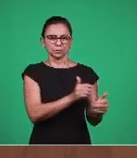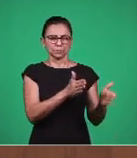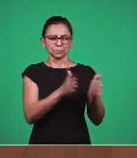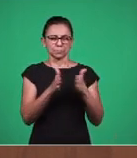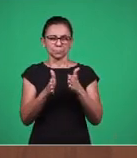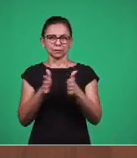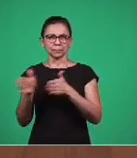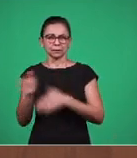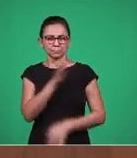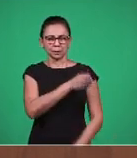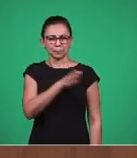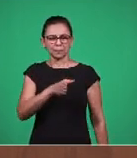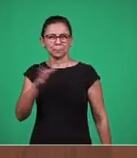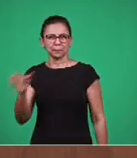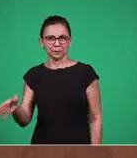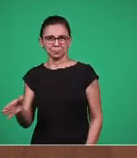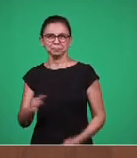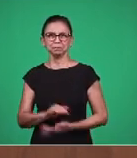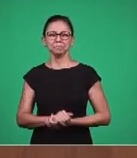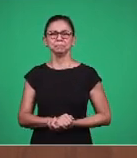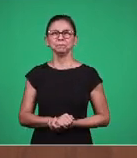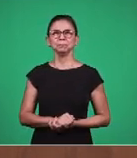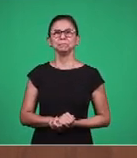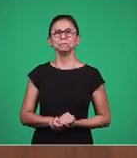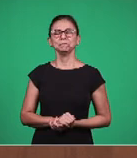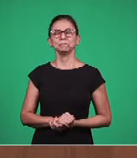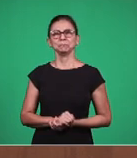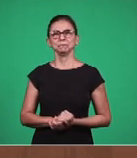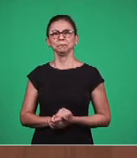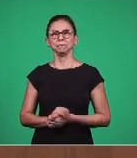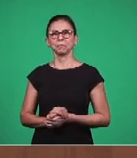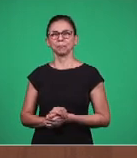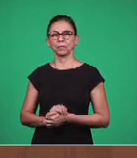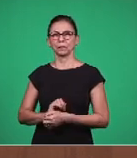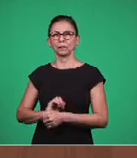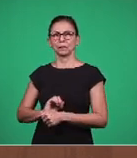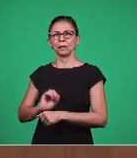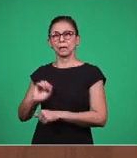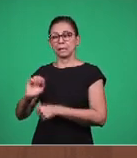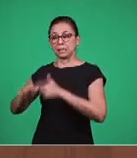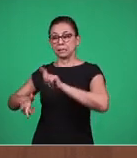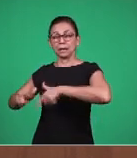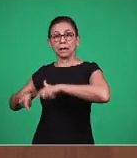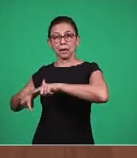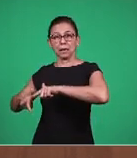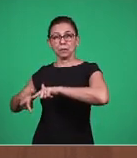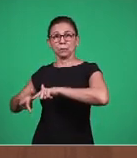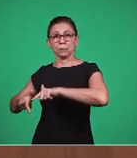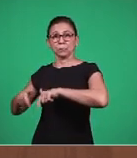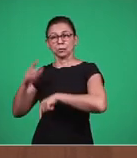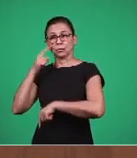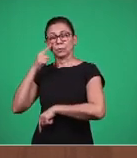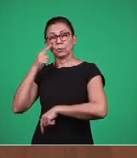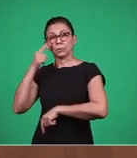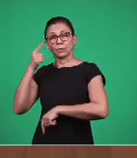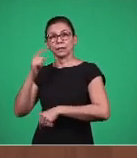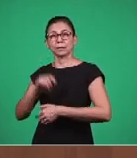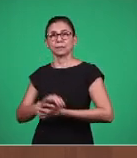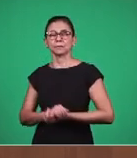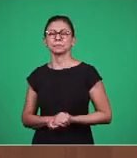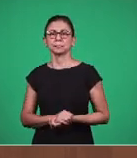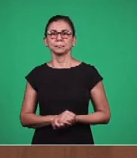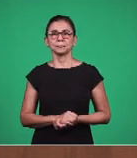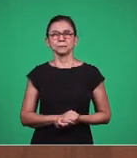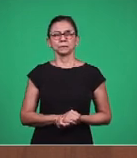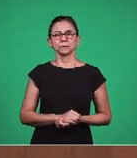As trombetas para Israel, nós vamos ver os resultados para Israel. Nós vamos ver as trombetas que tocam para a igreja. Nós